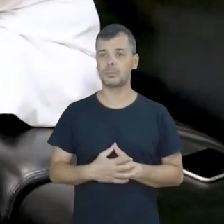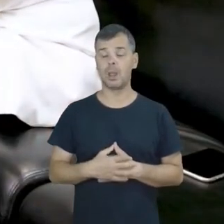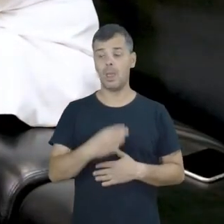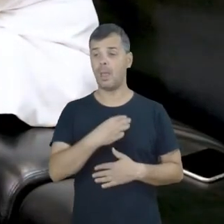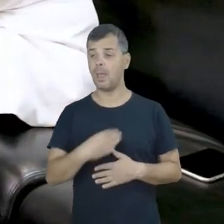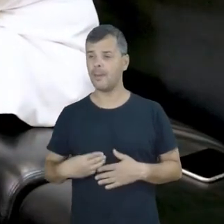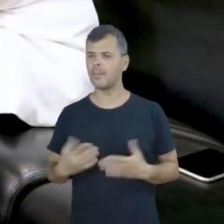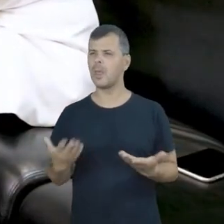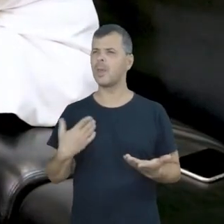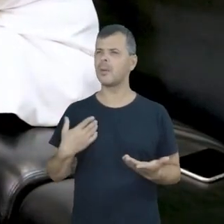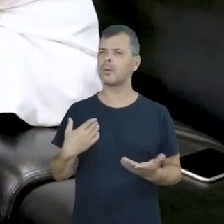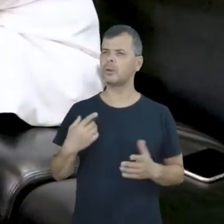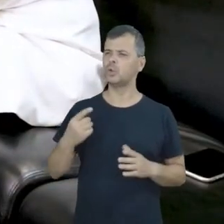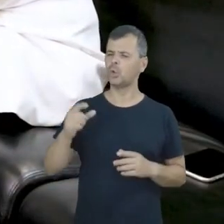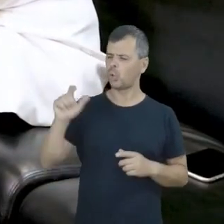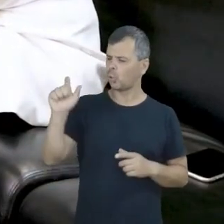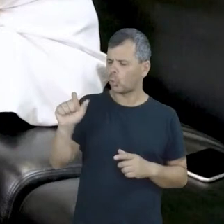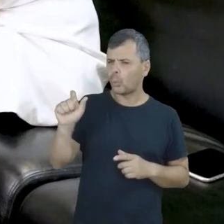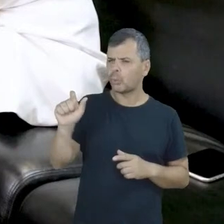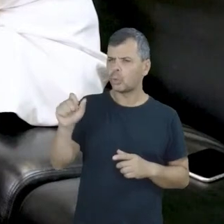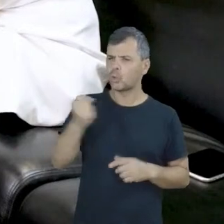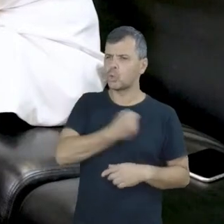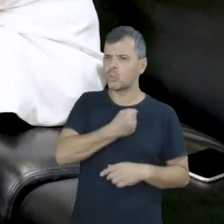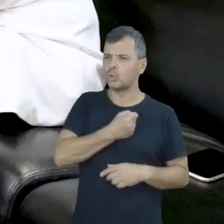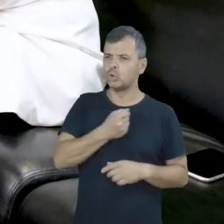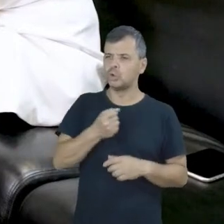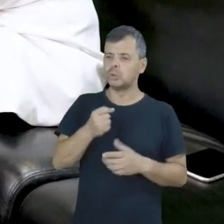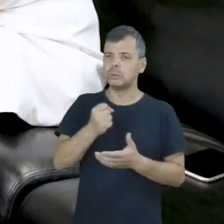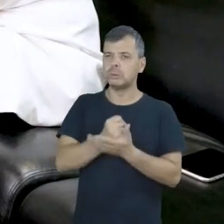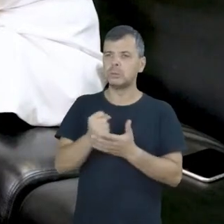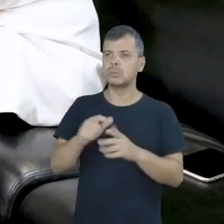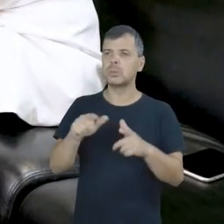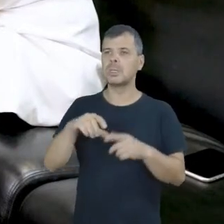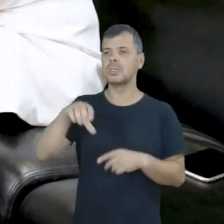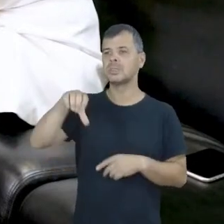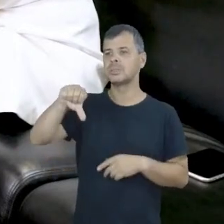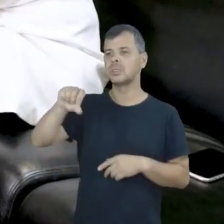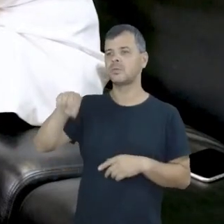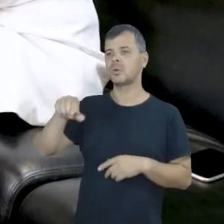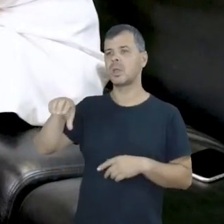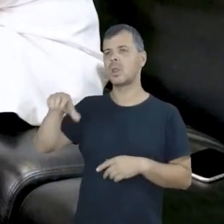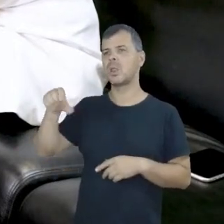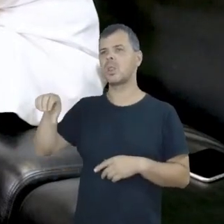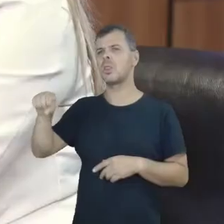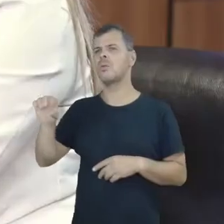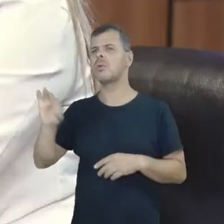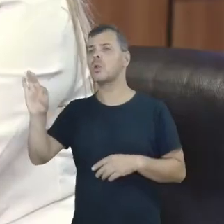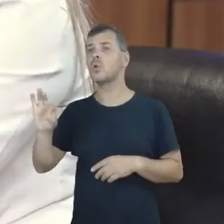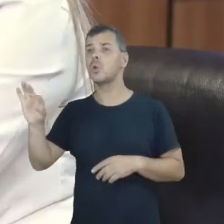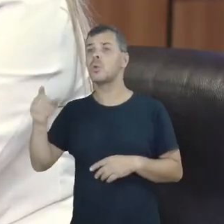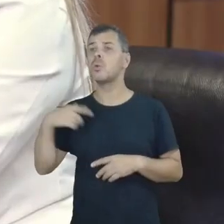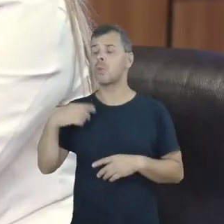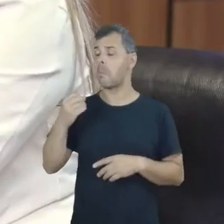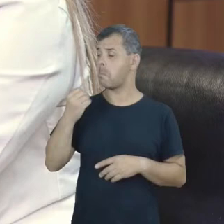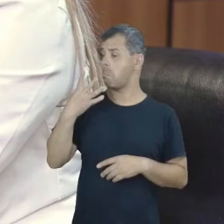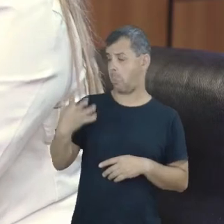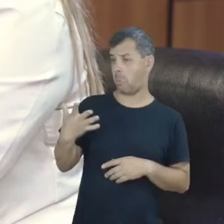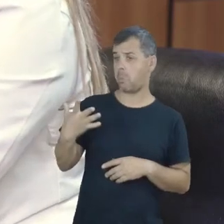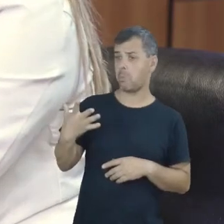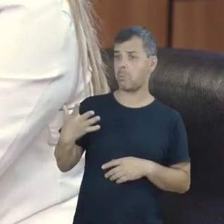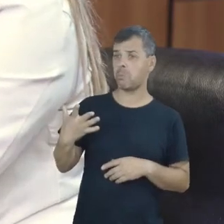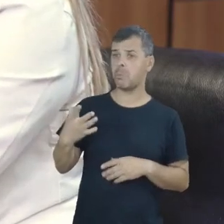Ministro, nós tivemos uma queda no número de desemprego também, né, de 7,9%. Esses números bastante